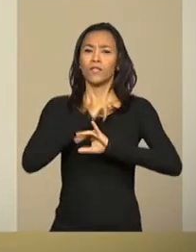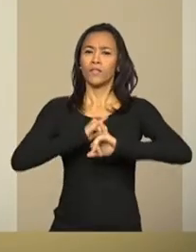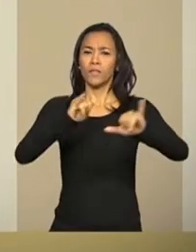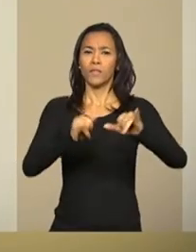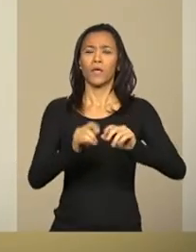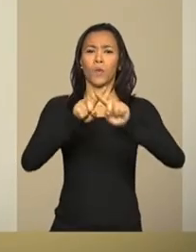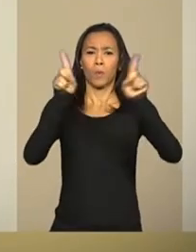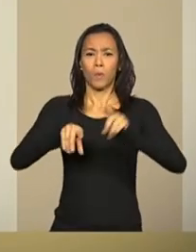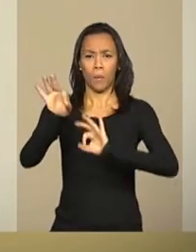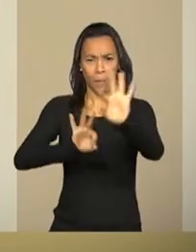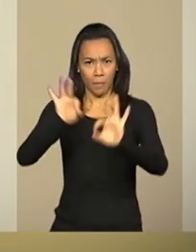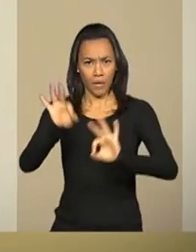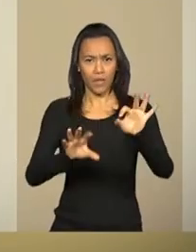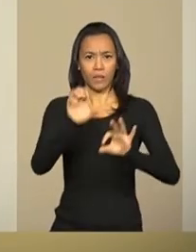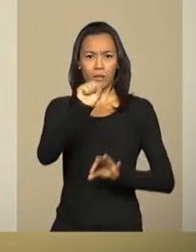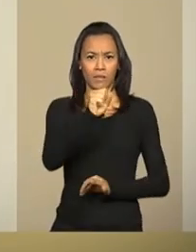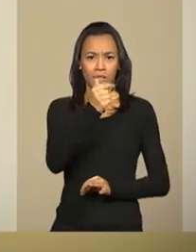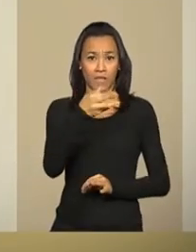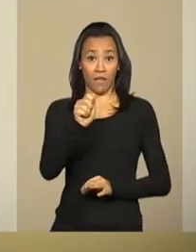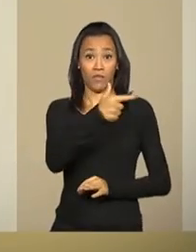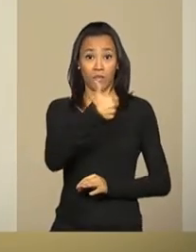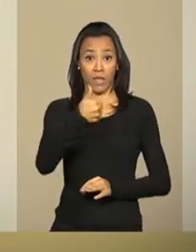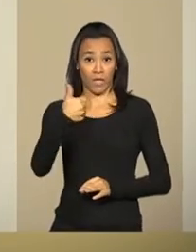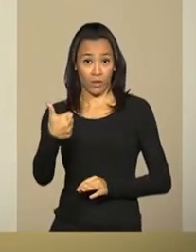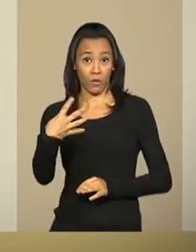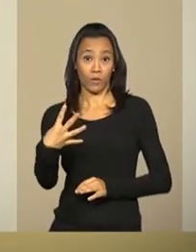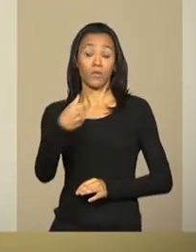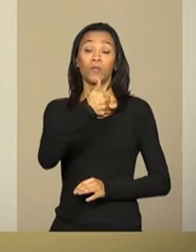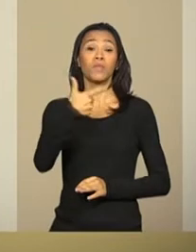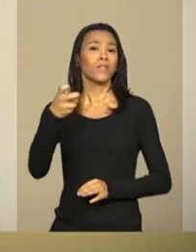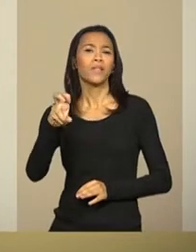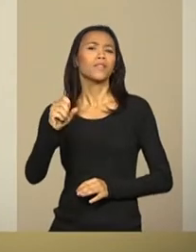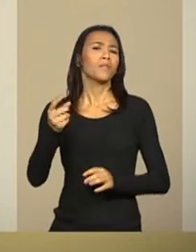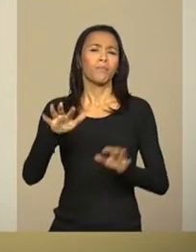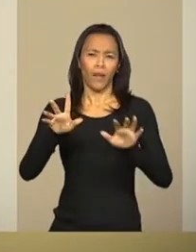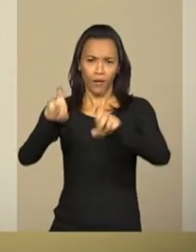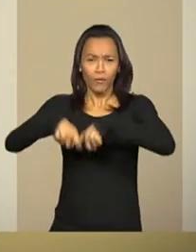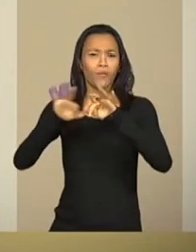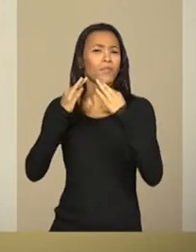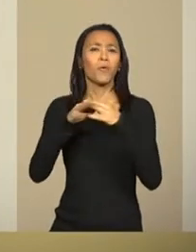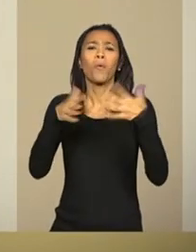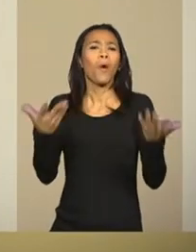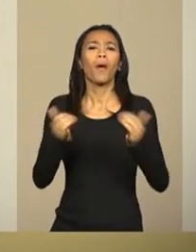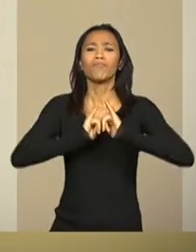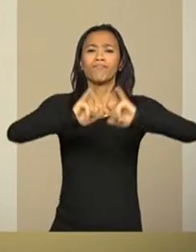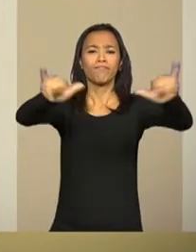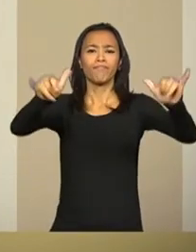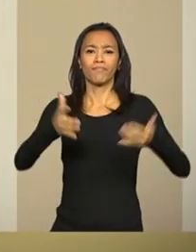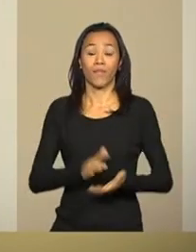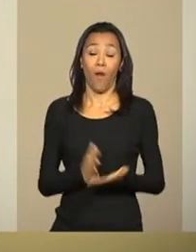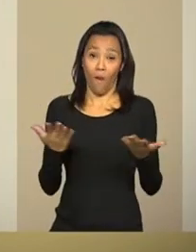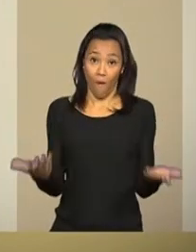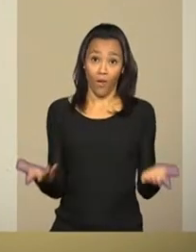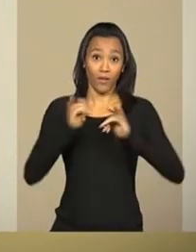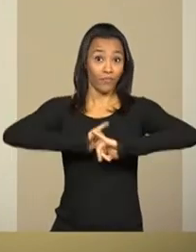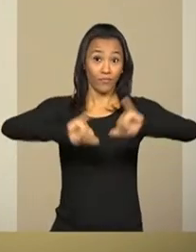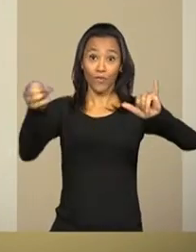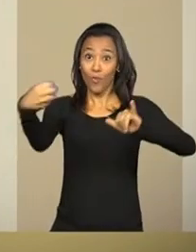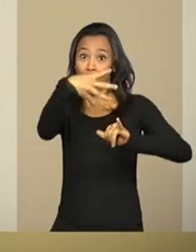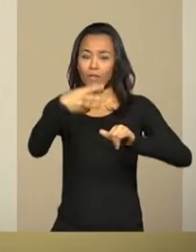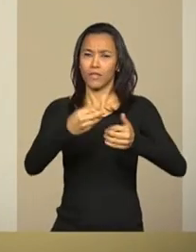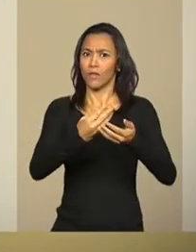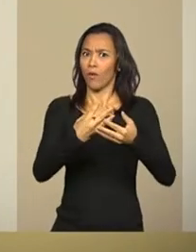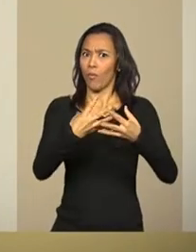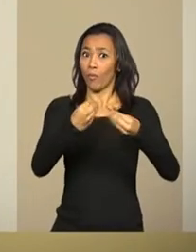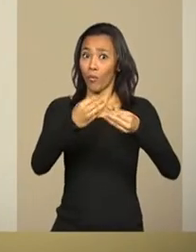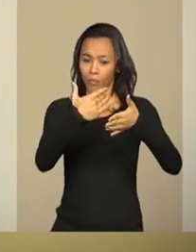Safra 2014-2015 para a agricultura familiar. Quais são as novidades deste plano, Presidenta? Olha, Luciano, as novidades são muitas.